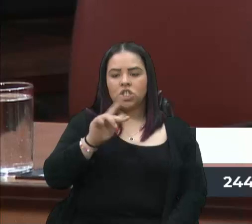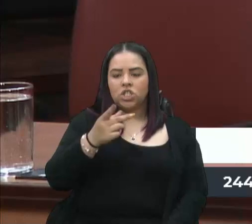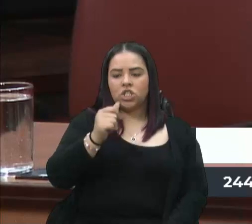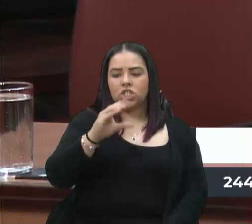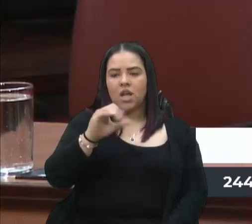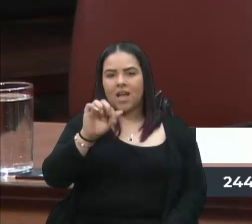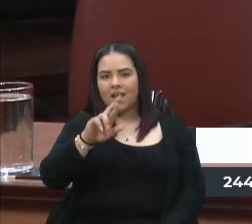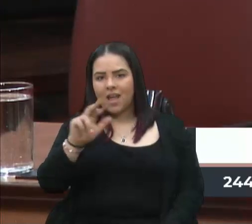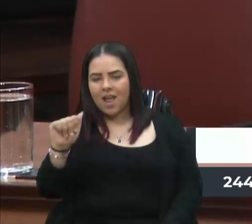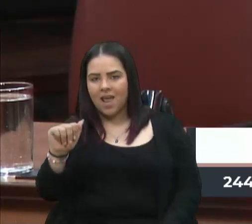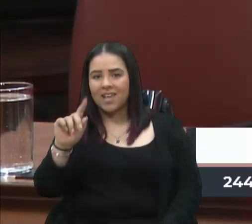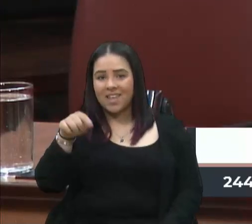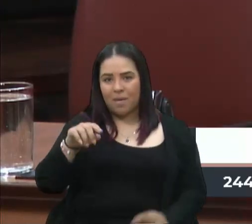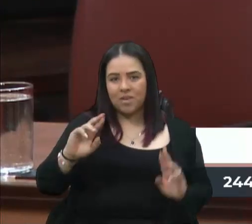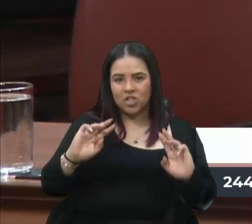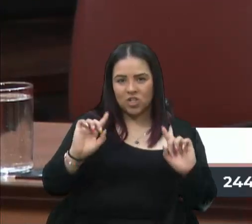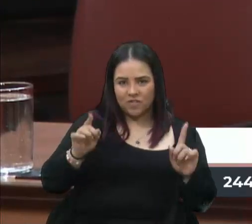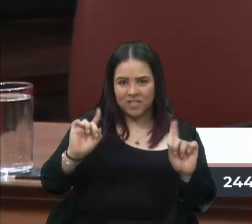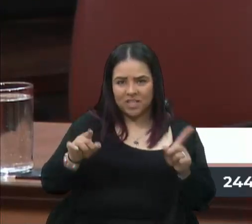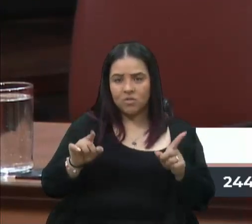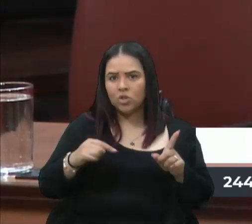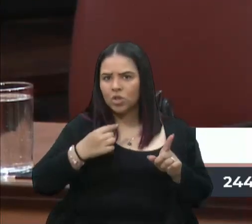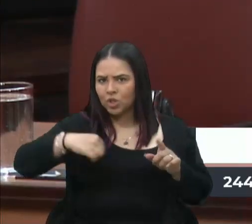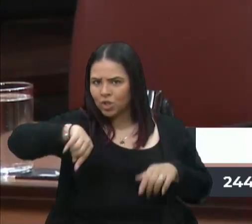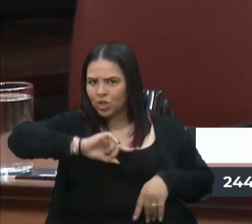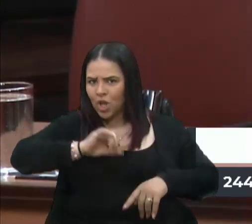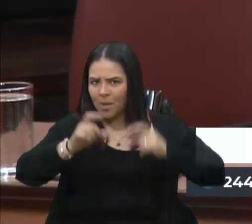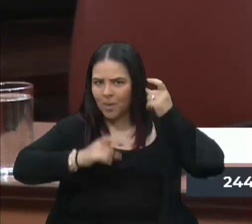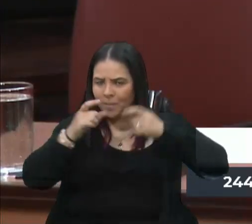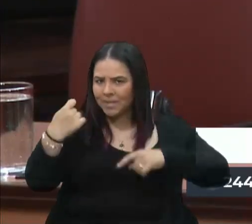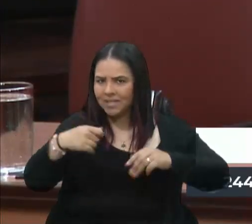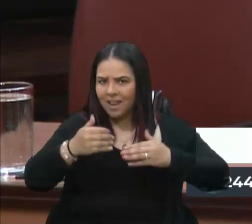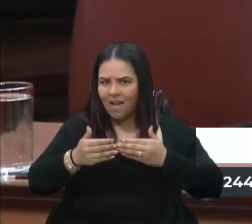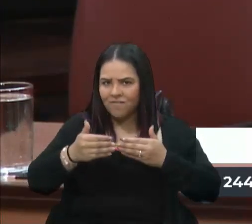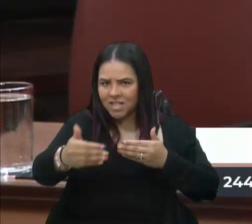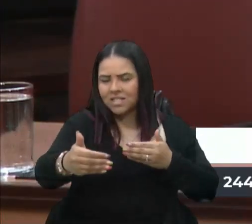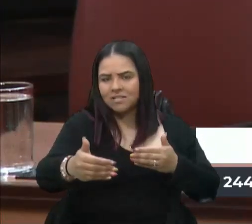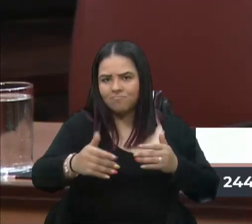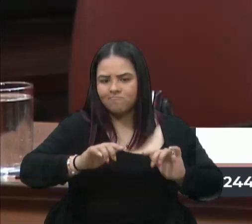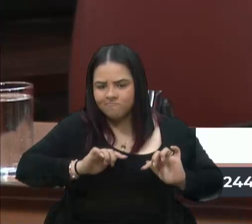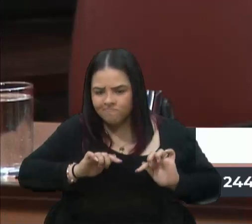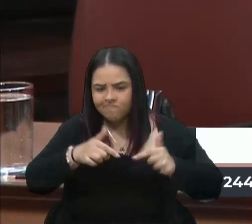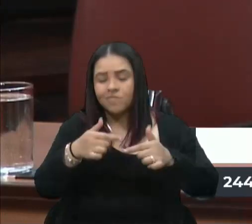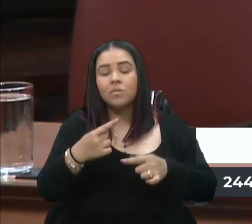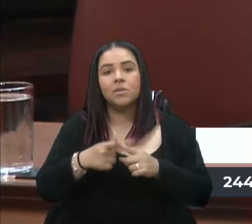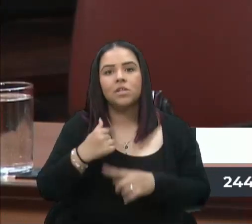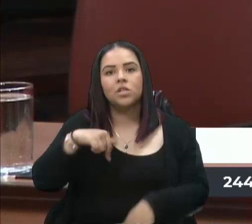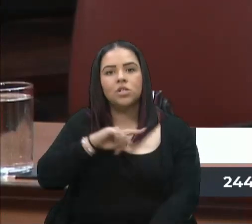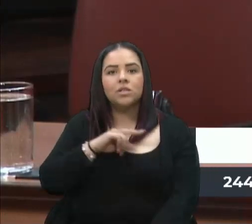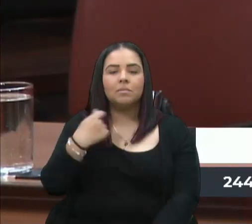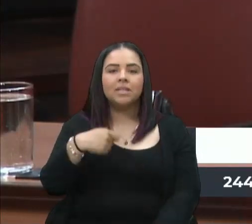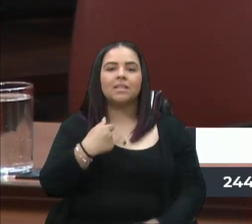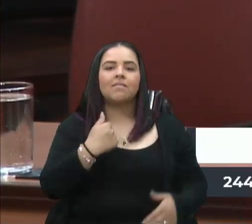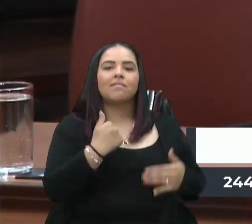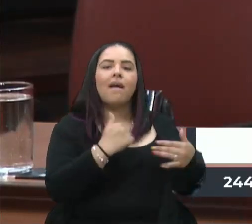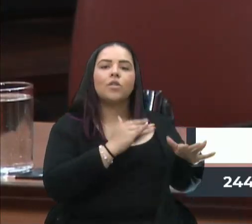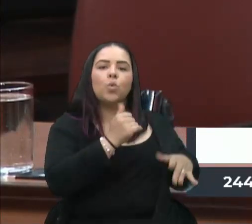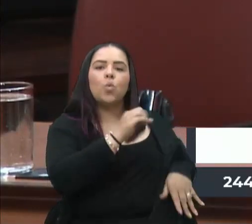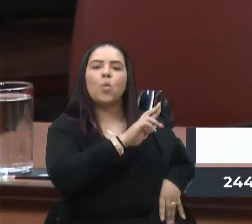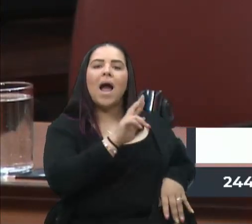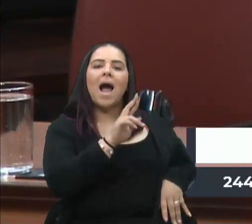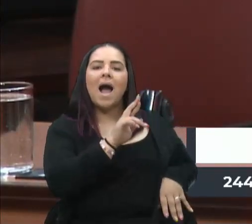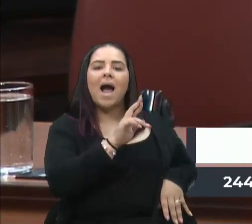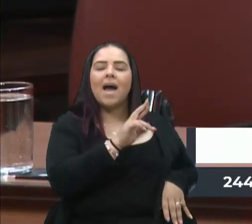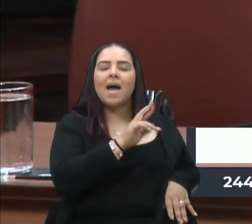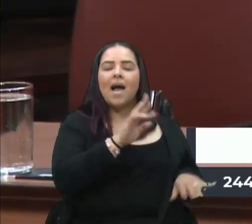lazer, diversão. Então é muito preocupante, vereador, e a gente tem que avançar. É por isso que eu digo que a gente tem que sair do ar-condicionado, do chazinho, do